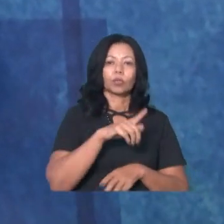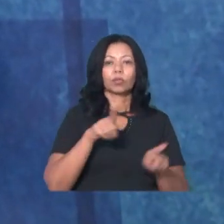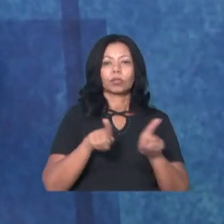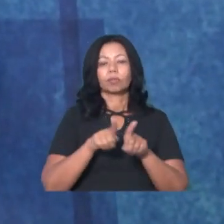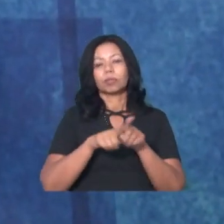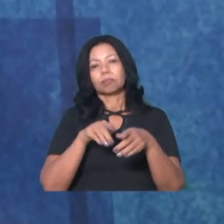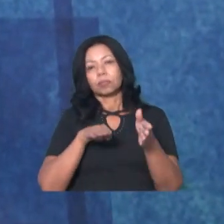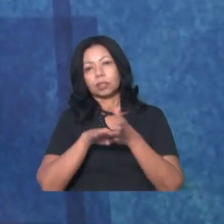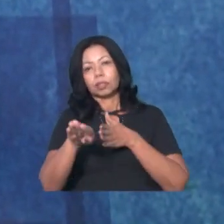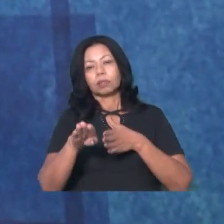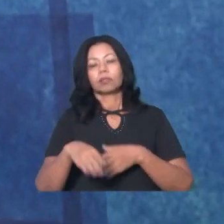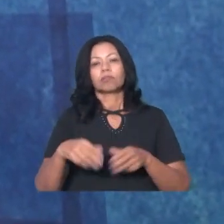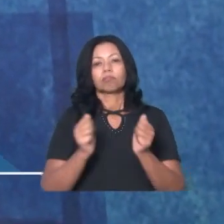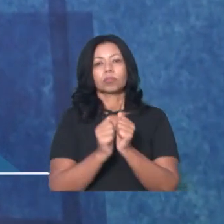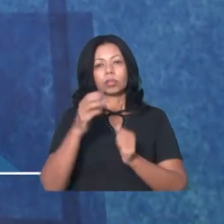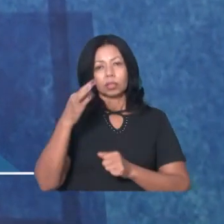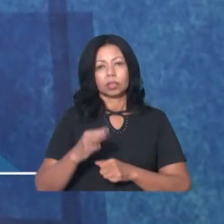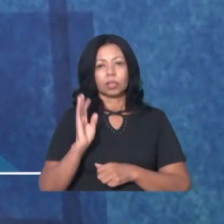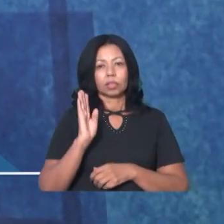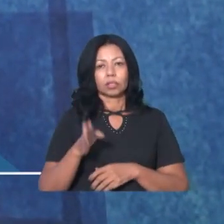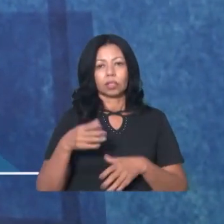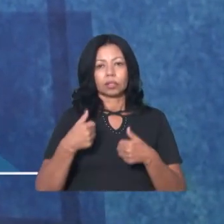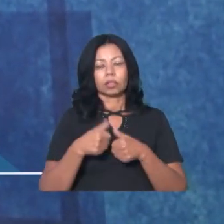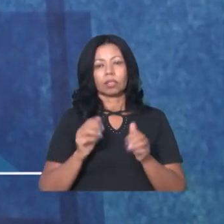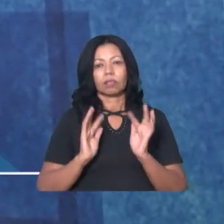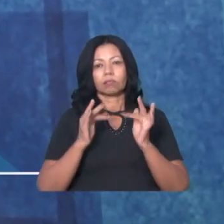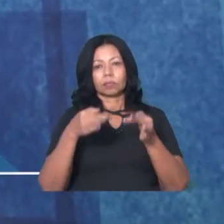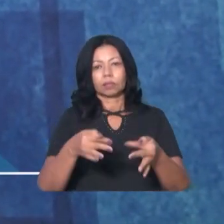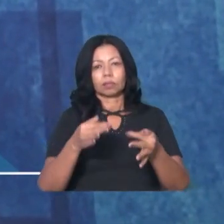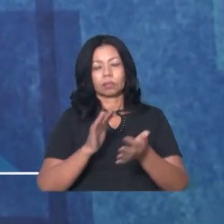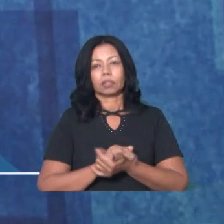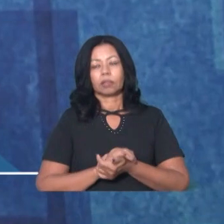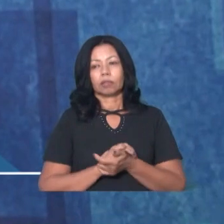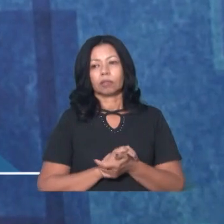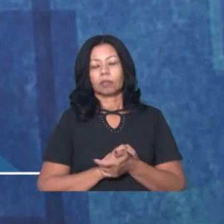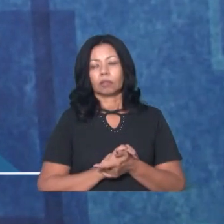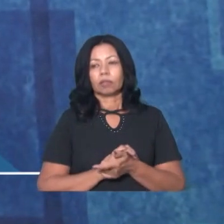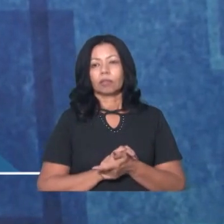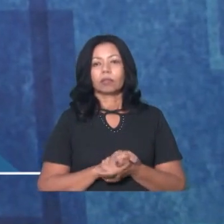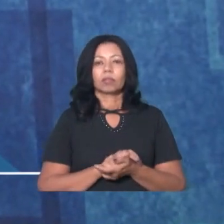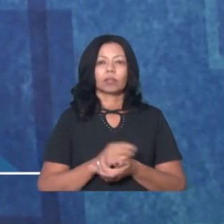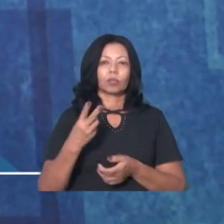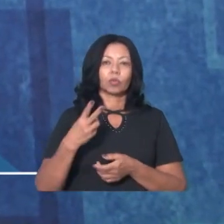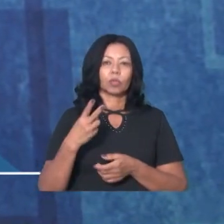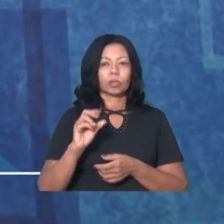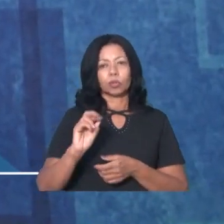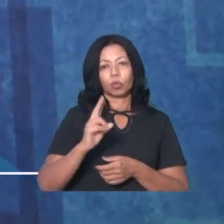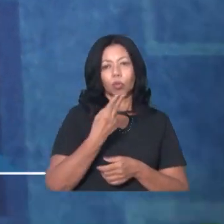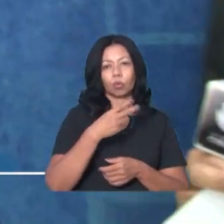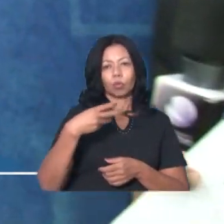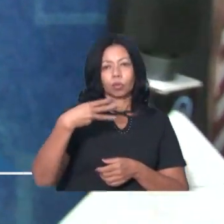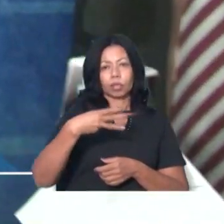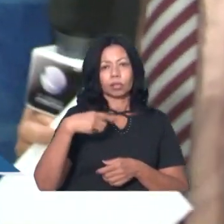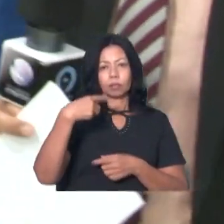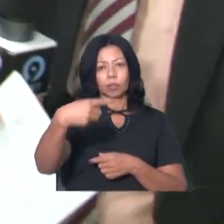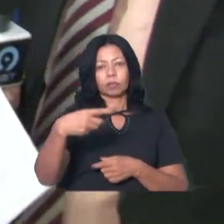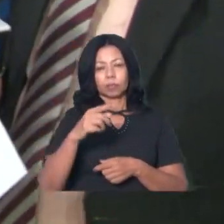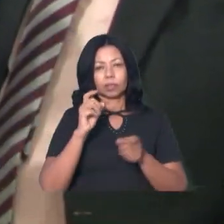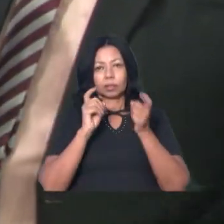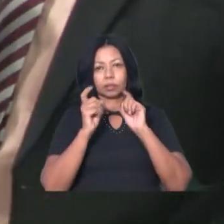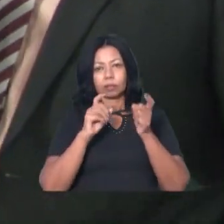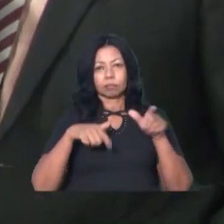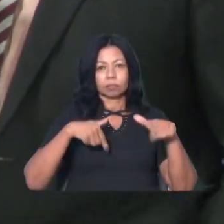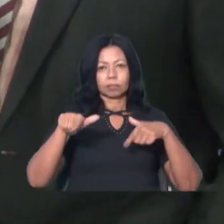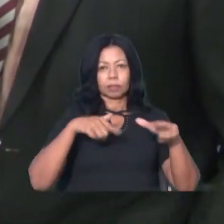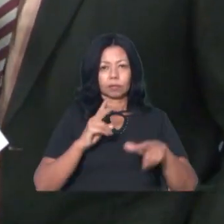estão tramitando e que eu tenho certeza que já vai estar concluso, né? Acho que teremos mais uns 2 ou 3 na próxima sessão. O trabalho continua, não pode